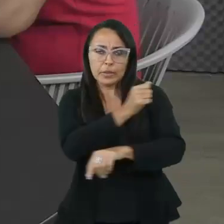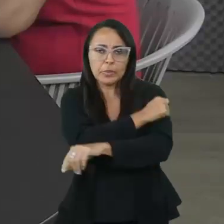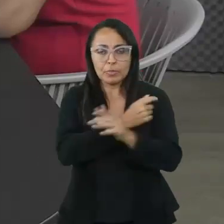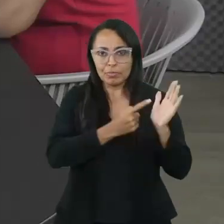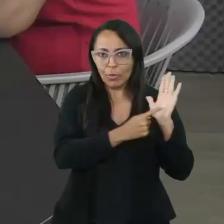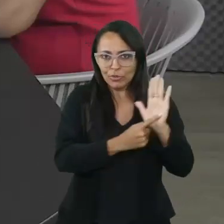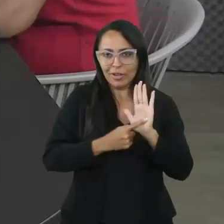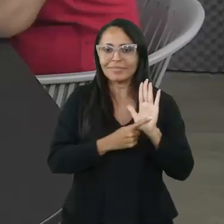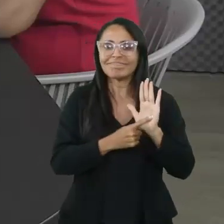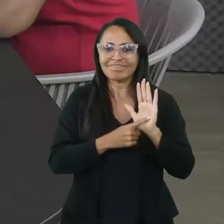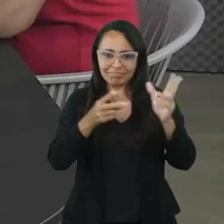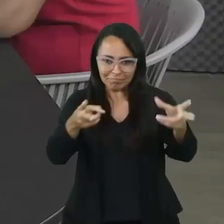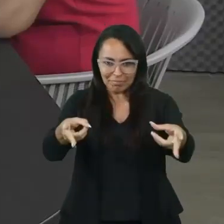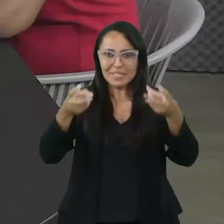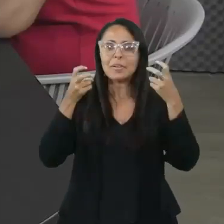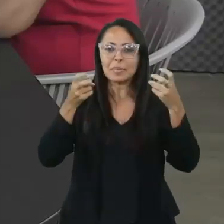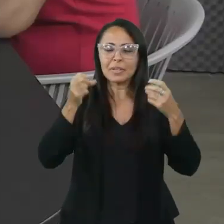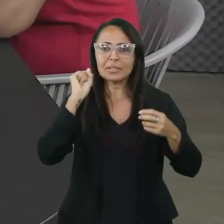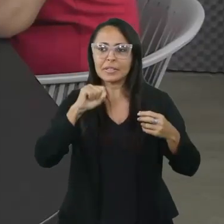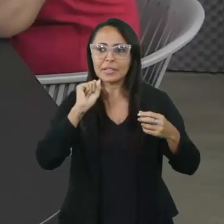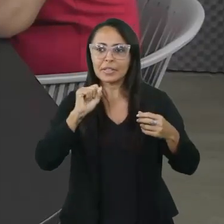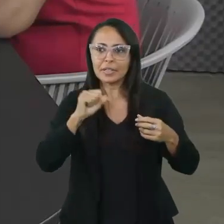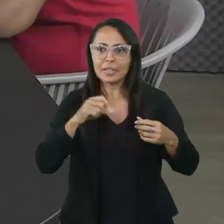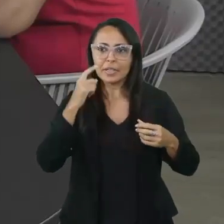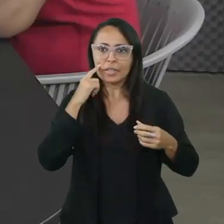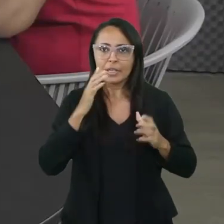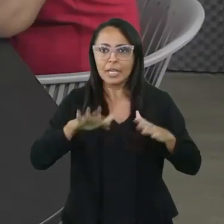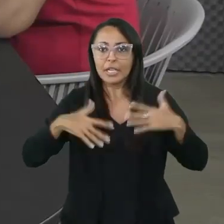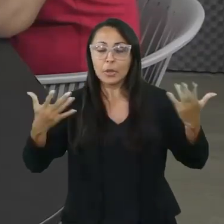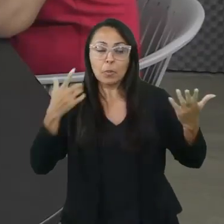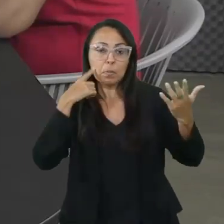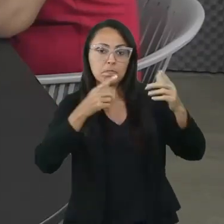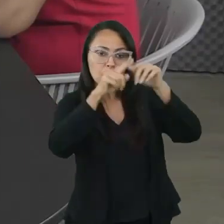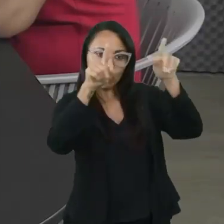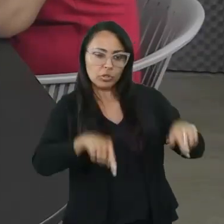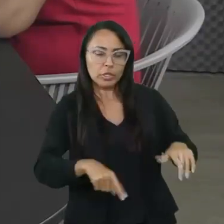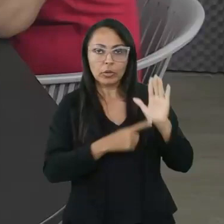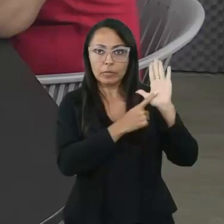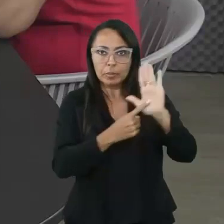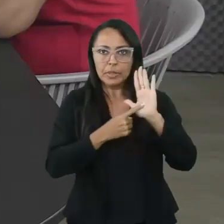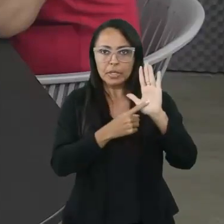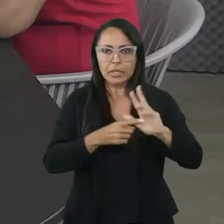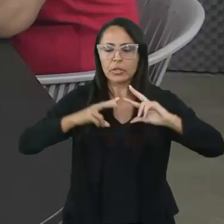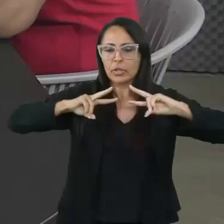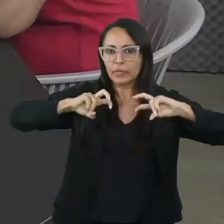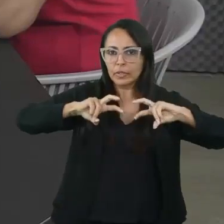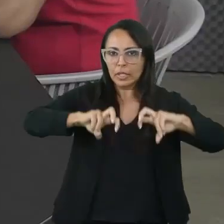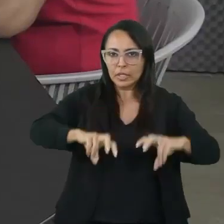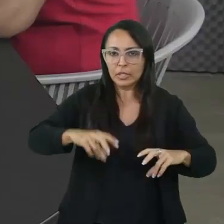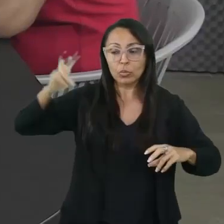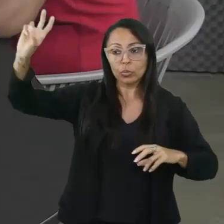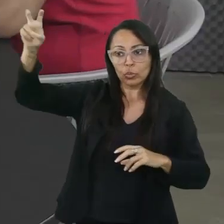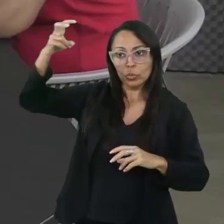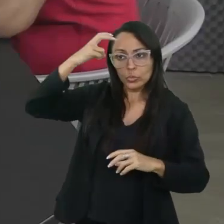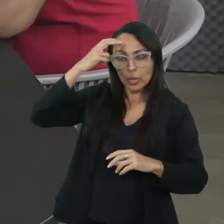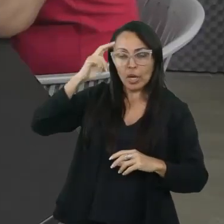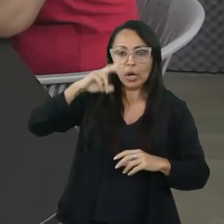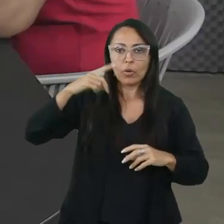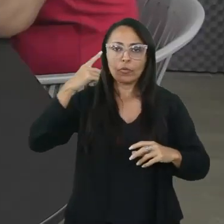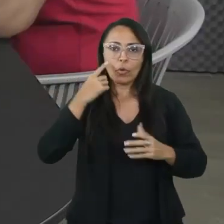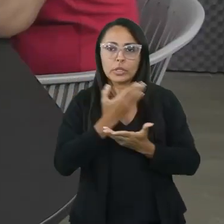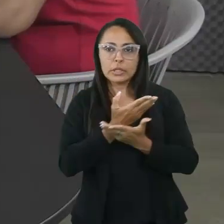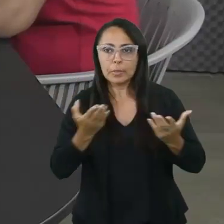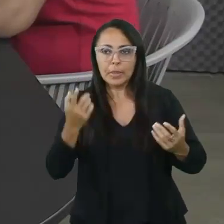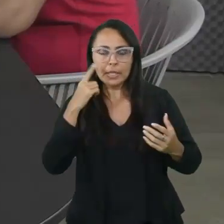isso. Então, o projeto que eu quis apresentar lá de investigação do patrimônio cultural foi no sentido